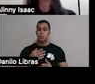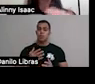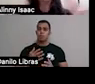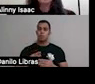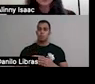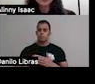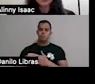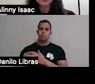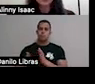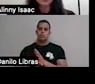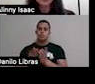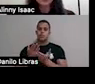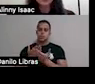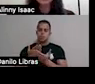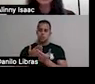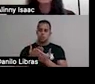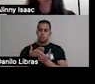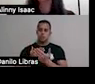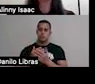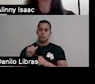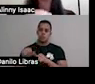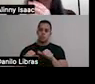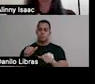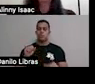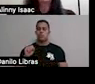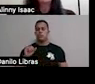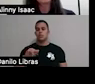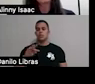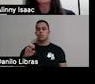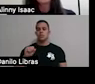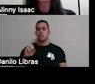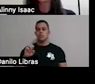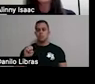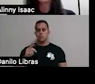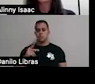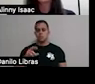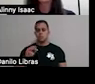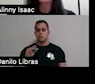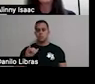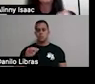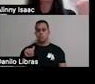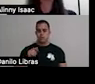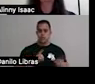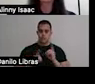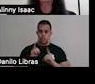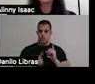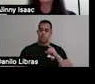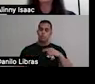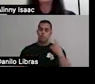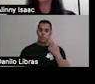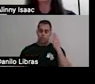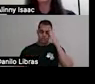estudar essa via, né, de regulação de síntese proteica na depressão? A gente sabe que a depressão ela é uma